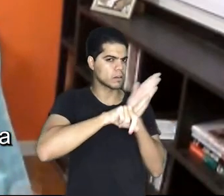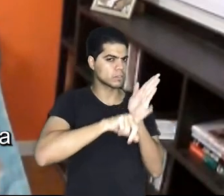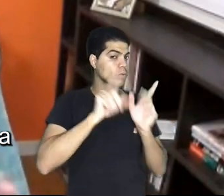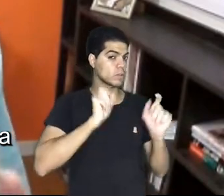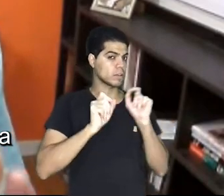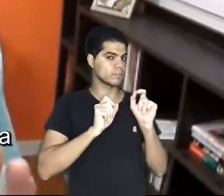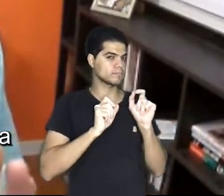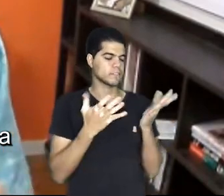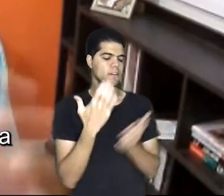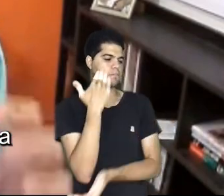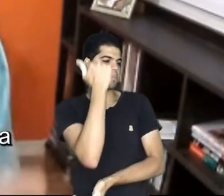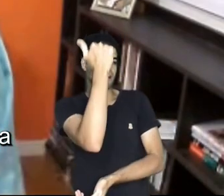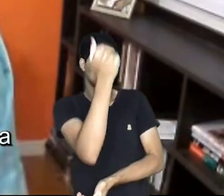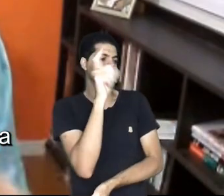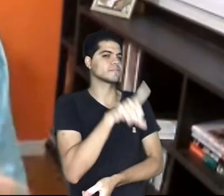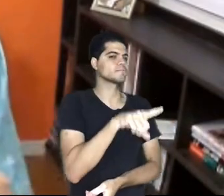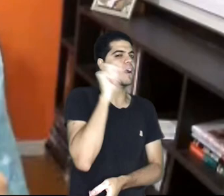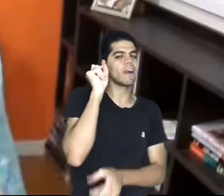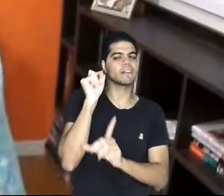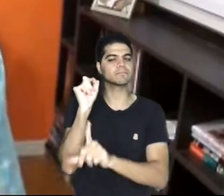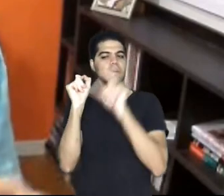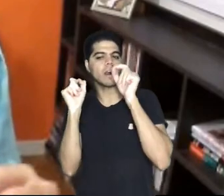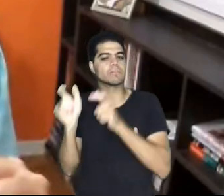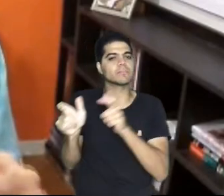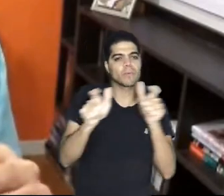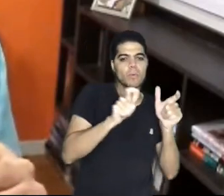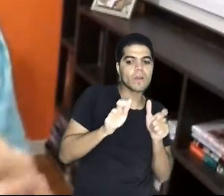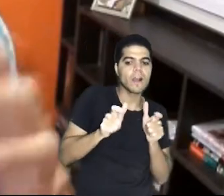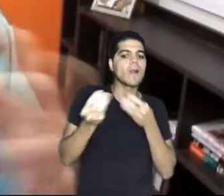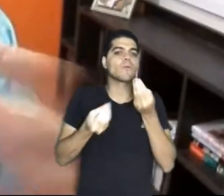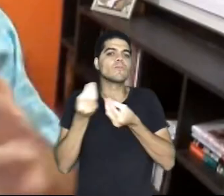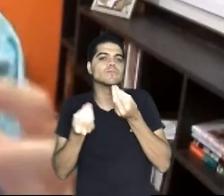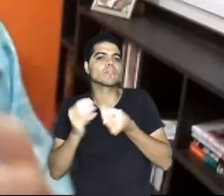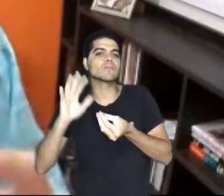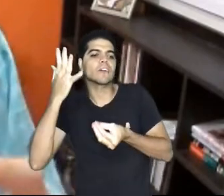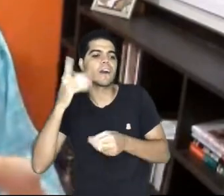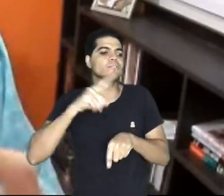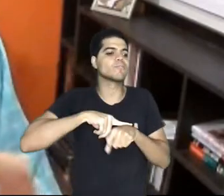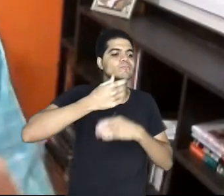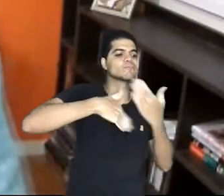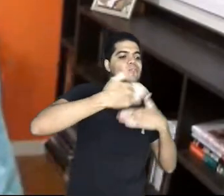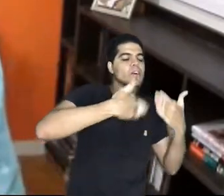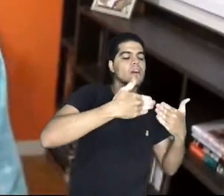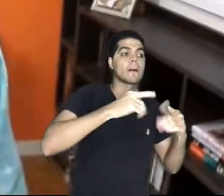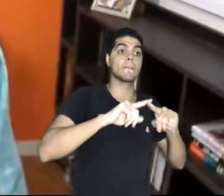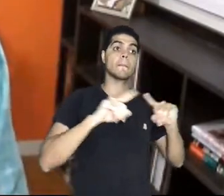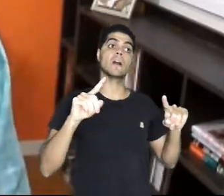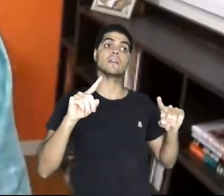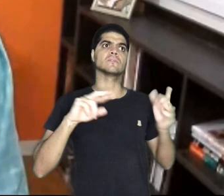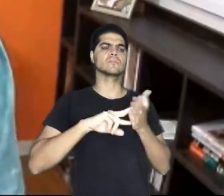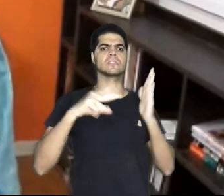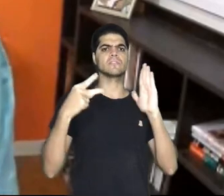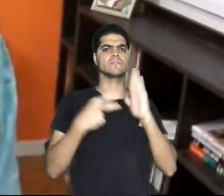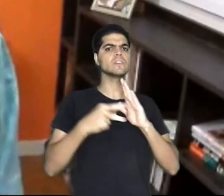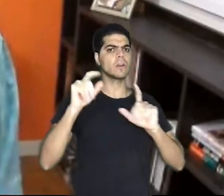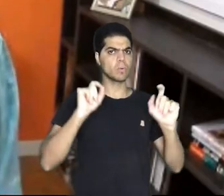privilegia alguns cortes, certos lugares, certas dimensões da realidade, certas cronologias, mas isso não quer dizer